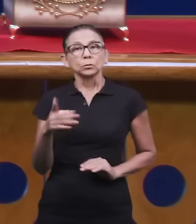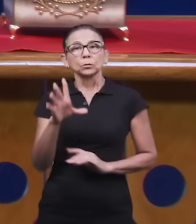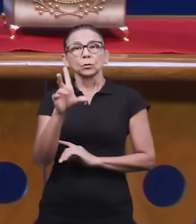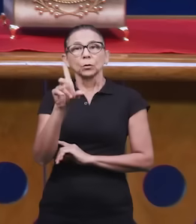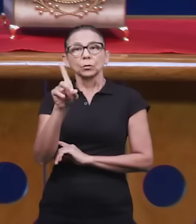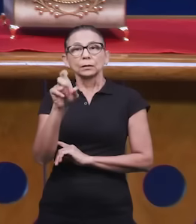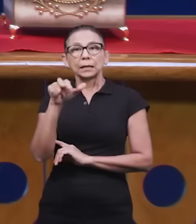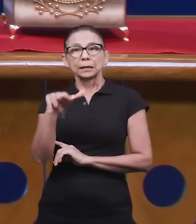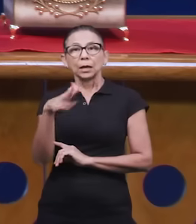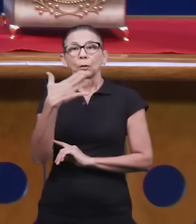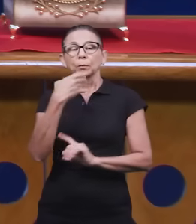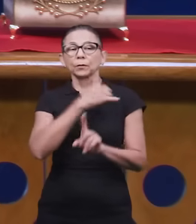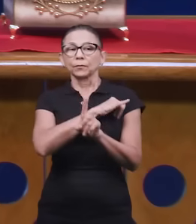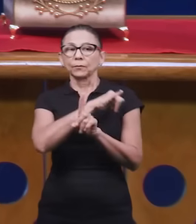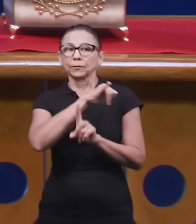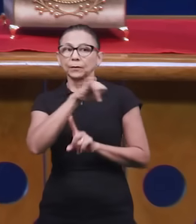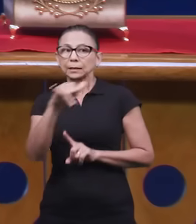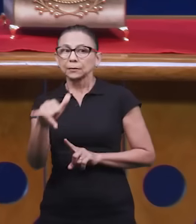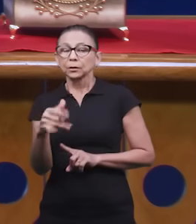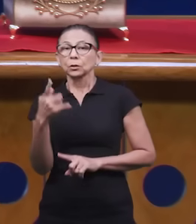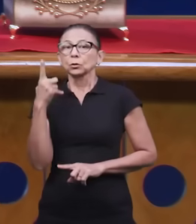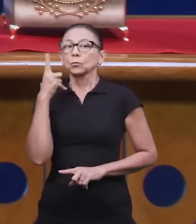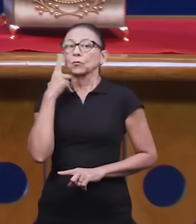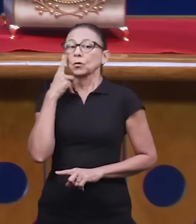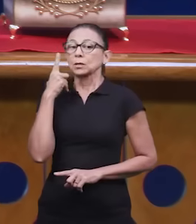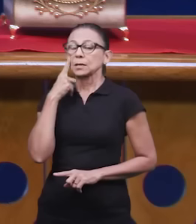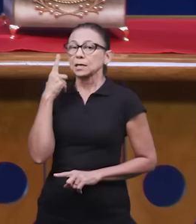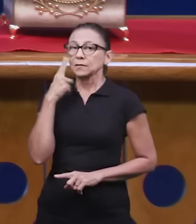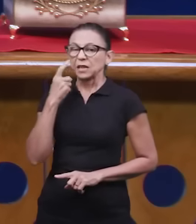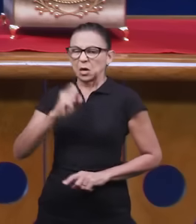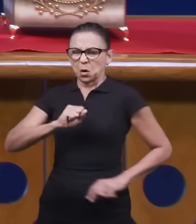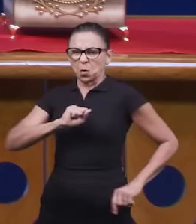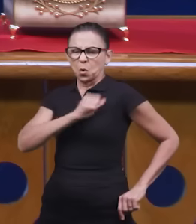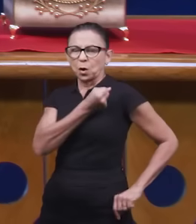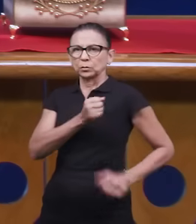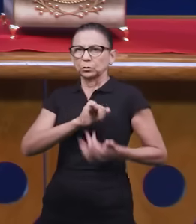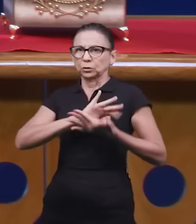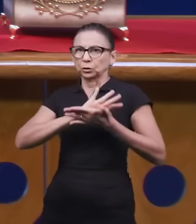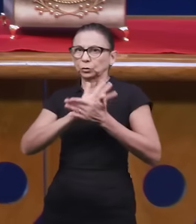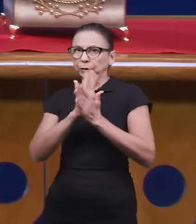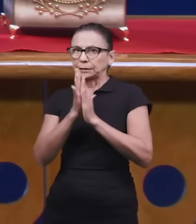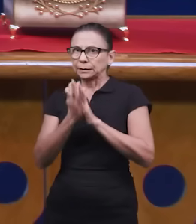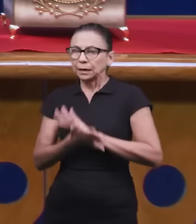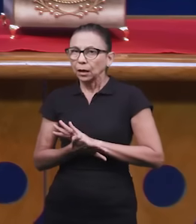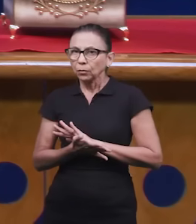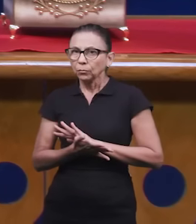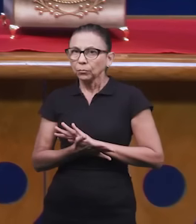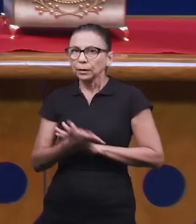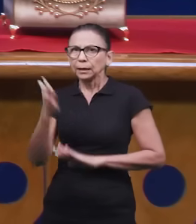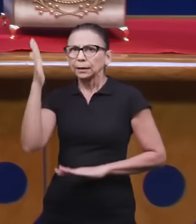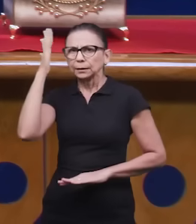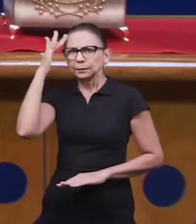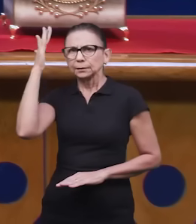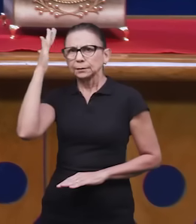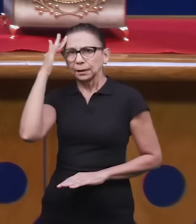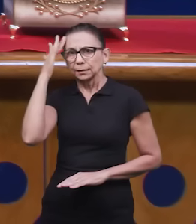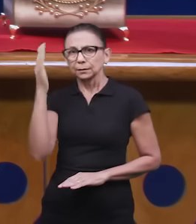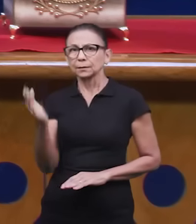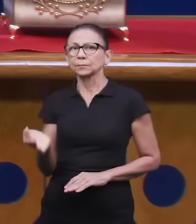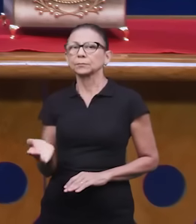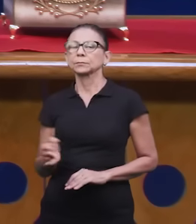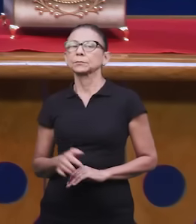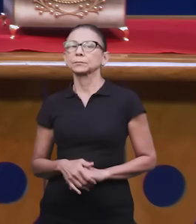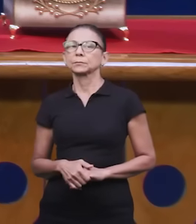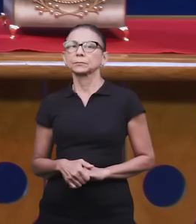falou o profeta Daniel está no lugar santo, quem lê, entenda. Nós estamos entendendo agora. Então, na metade